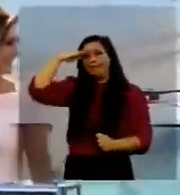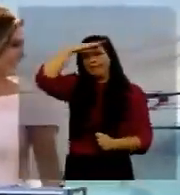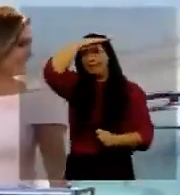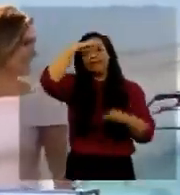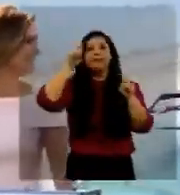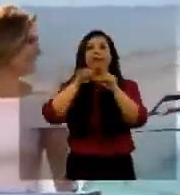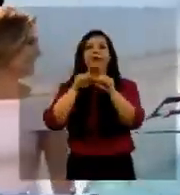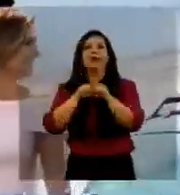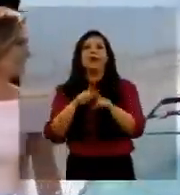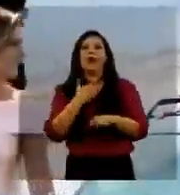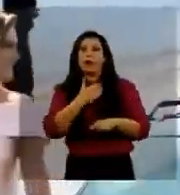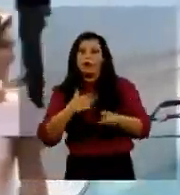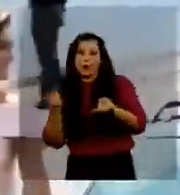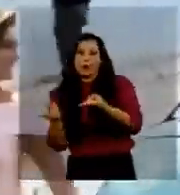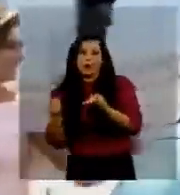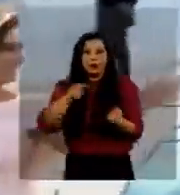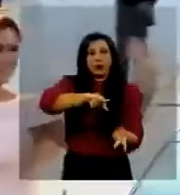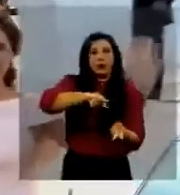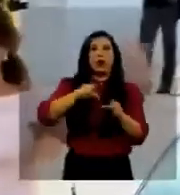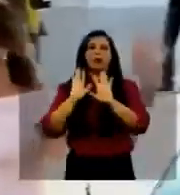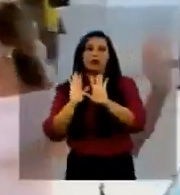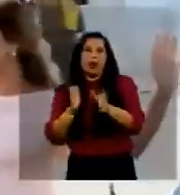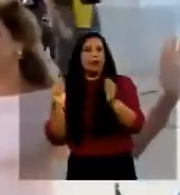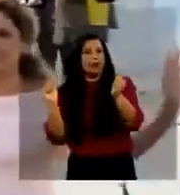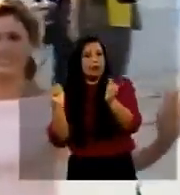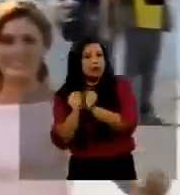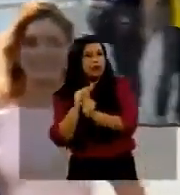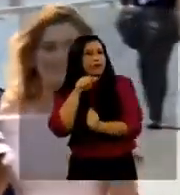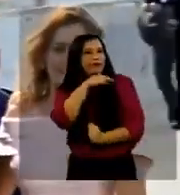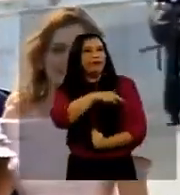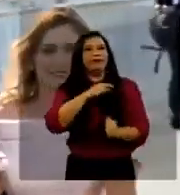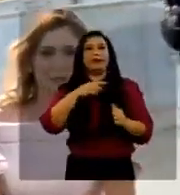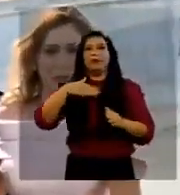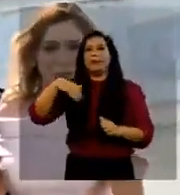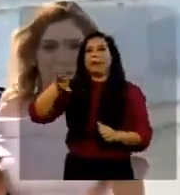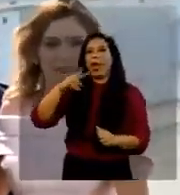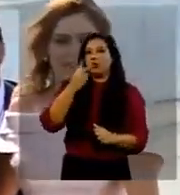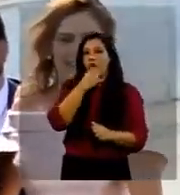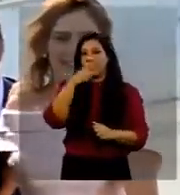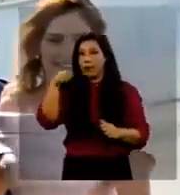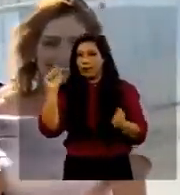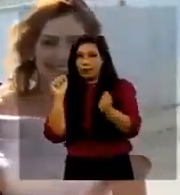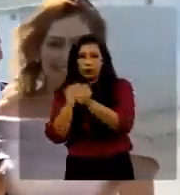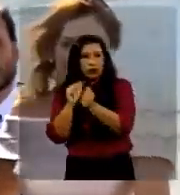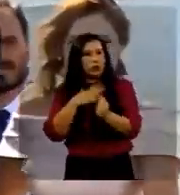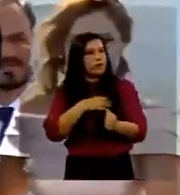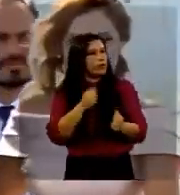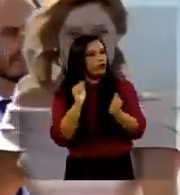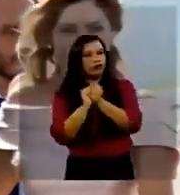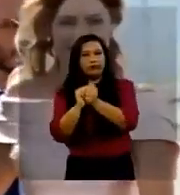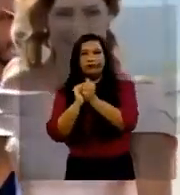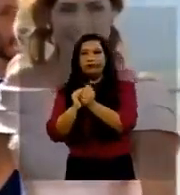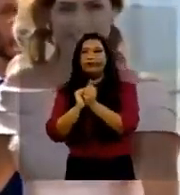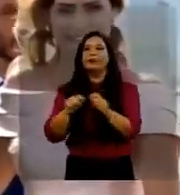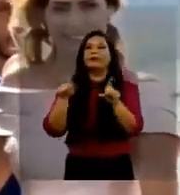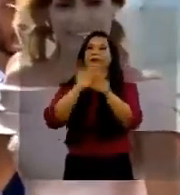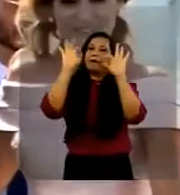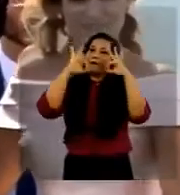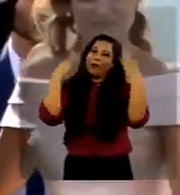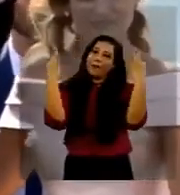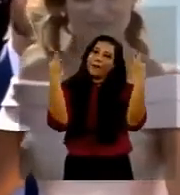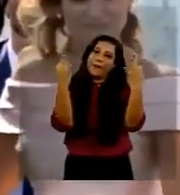no governo de transição, durante esses mais de 2 meses aqui em Brasília. A família